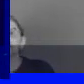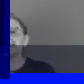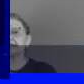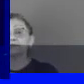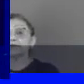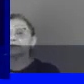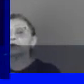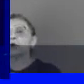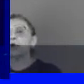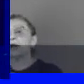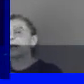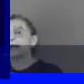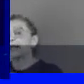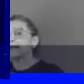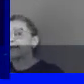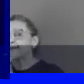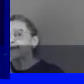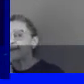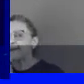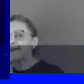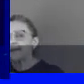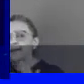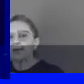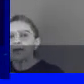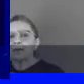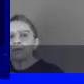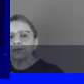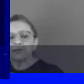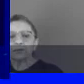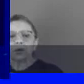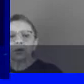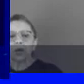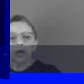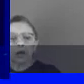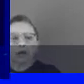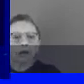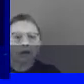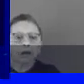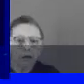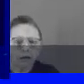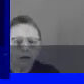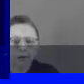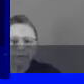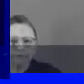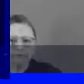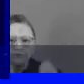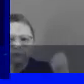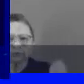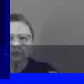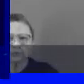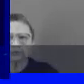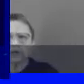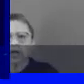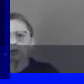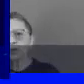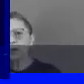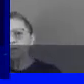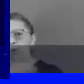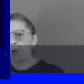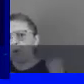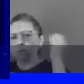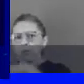emendas extra-teto para os parlamentares que forem favoráveis. Dirigindo-se ao presidente do Senado, Rodrigo